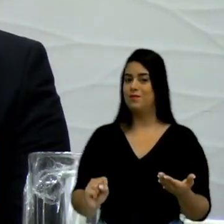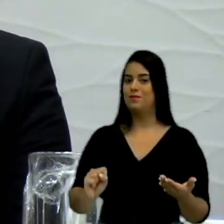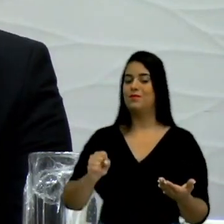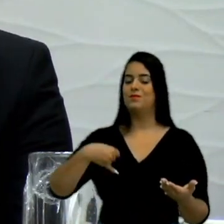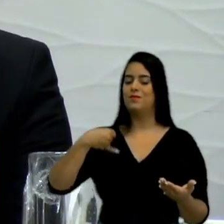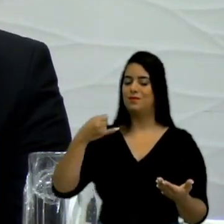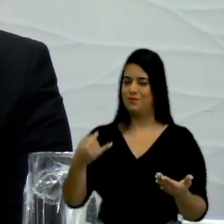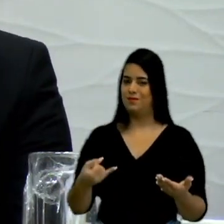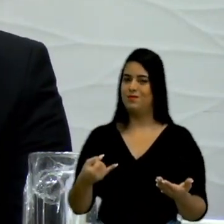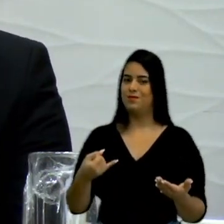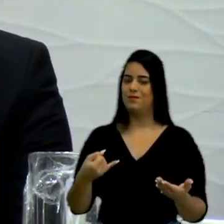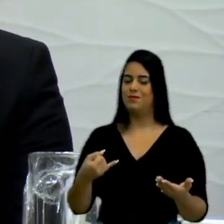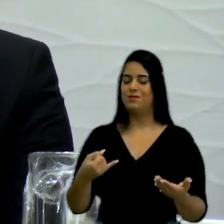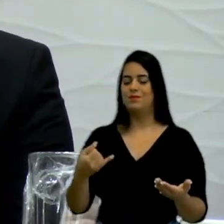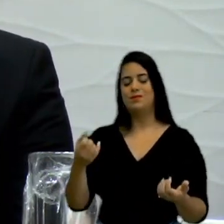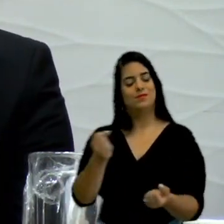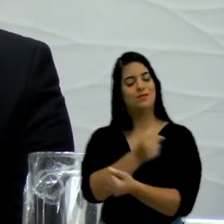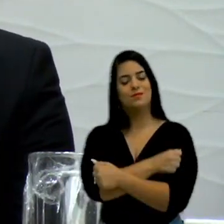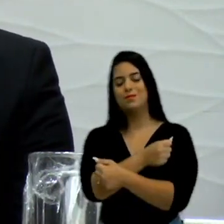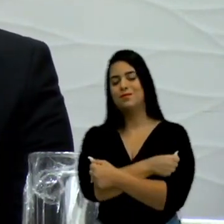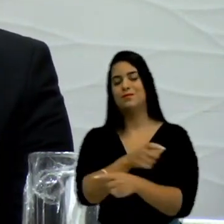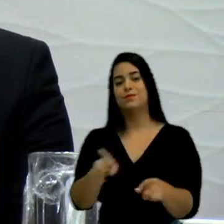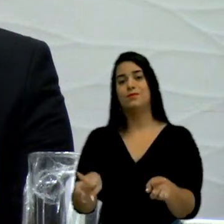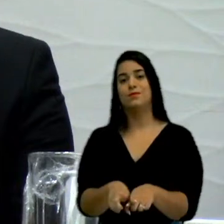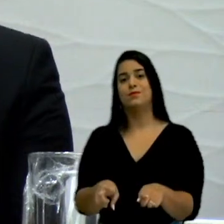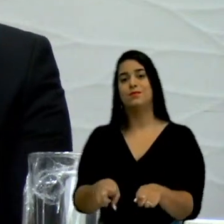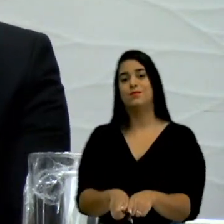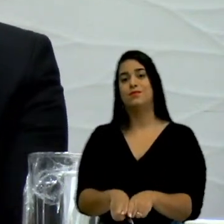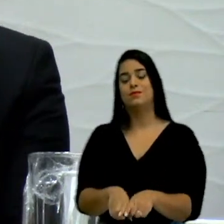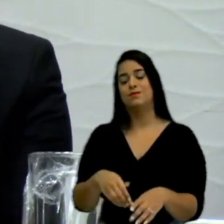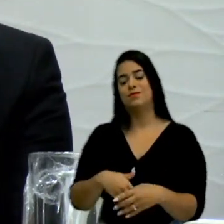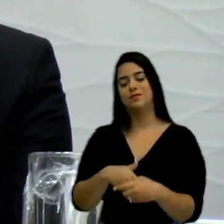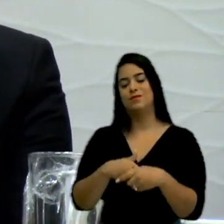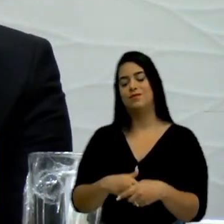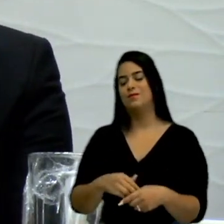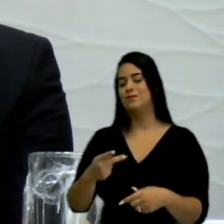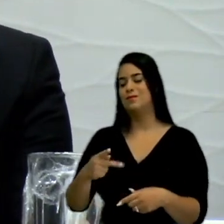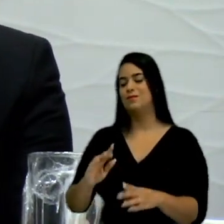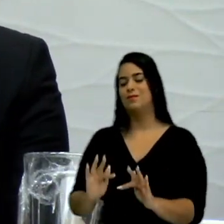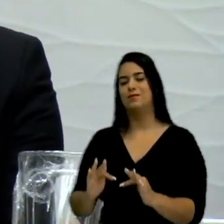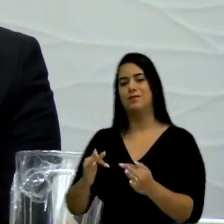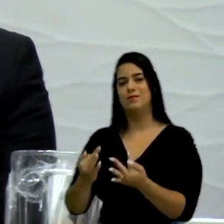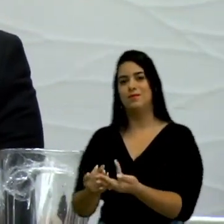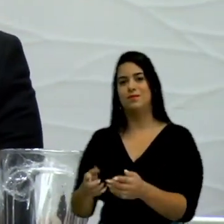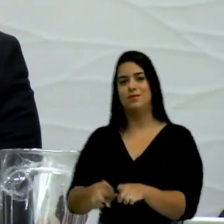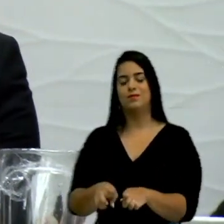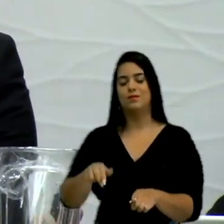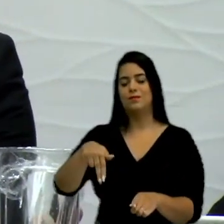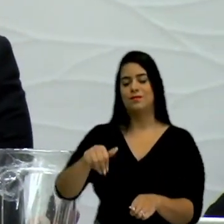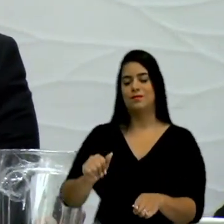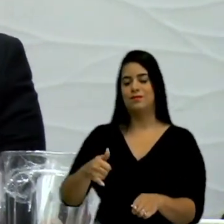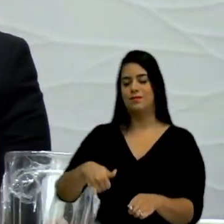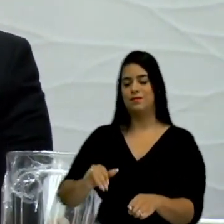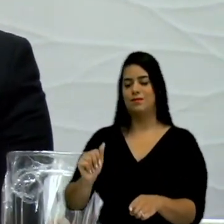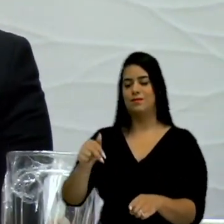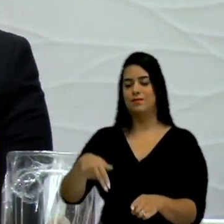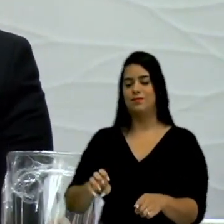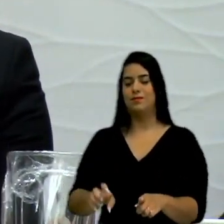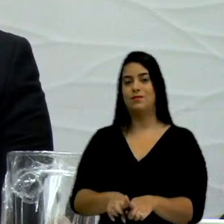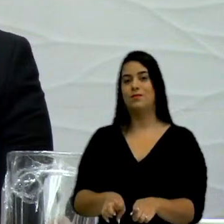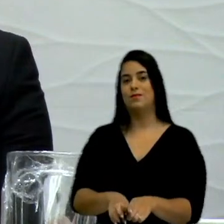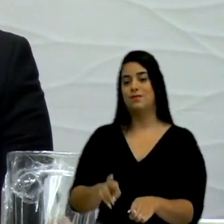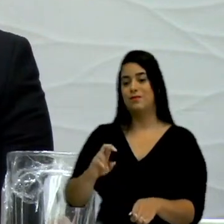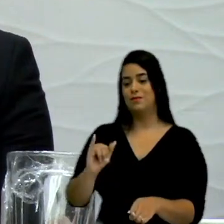vida. Abraçá-lo e também cumprimentar toda a sua família. A Nayane de Bel, a Rian